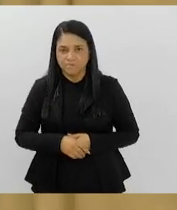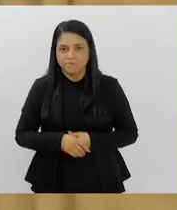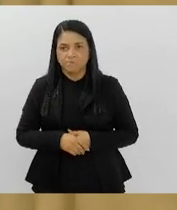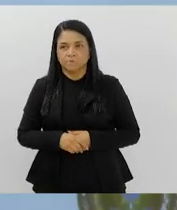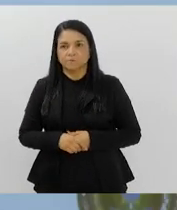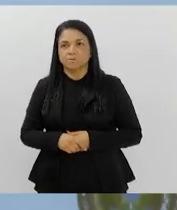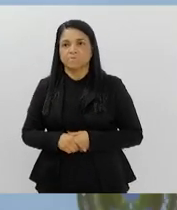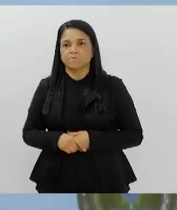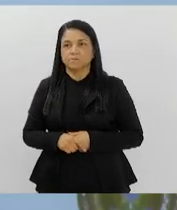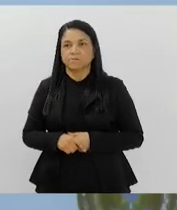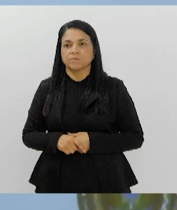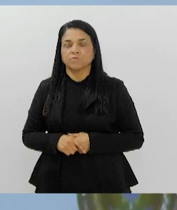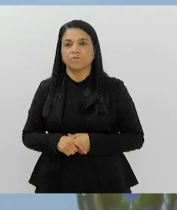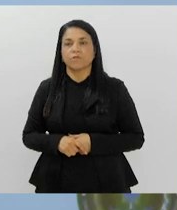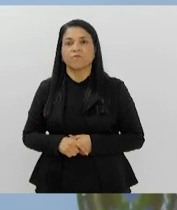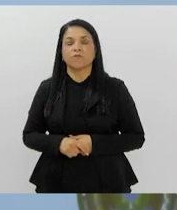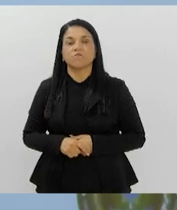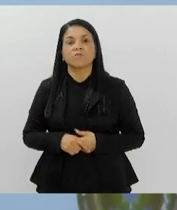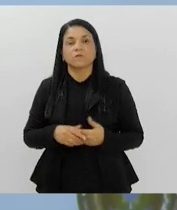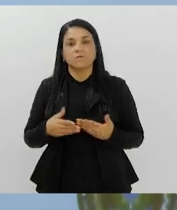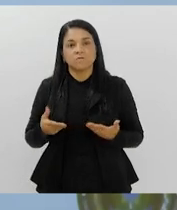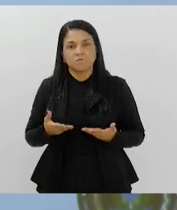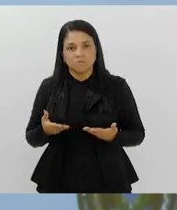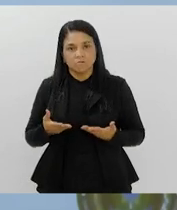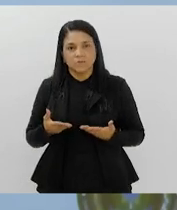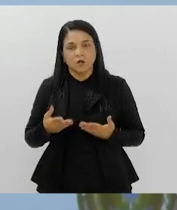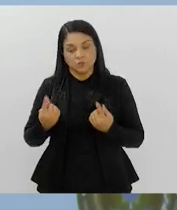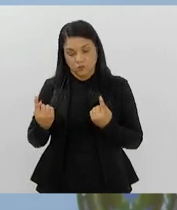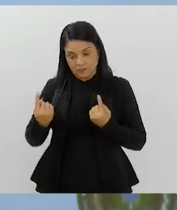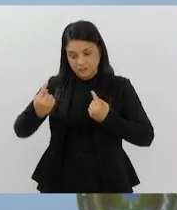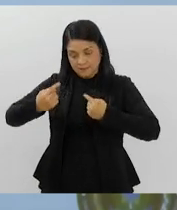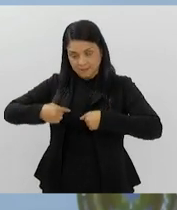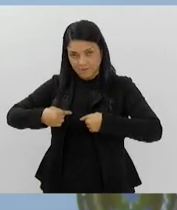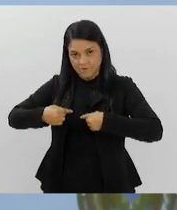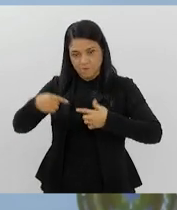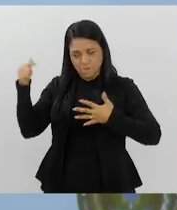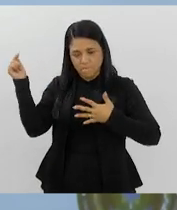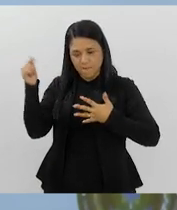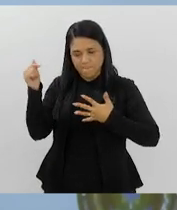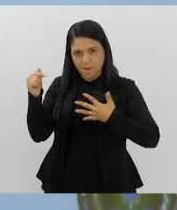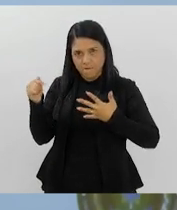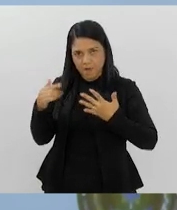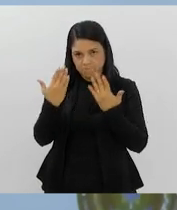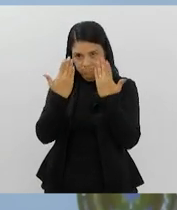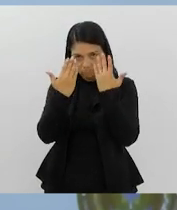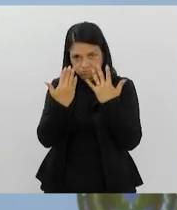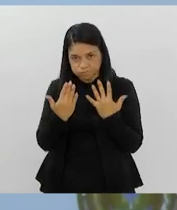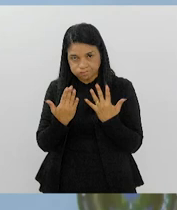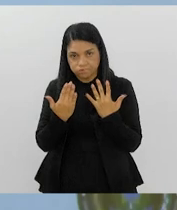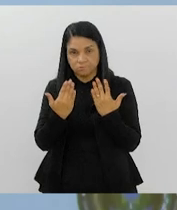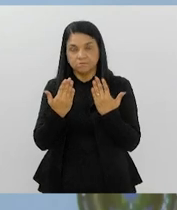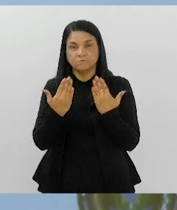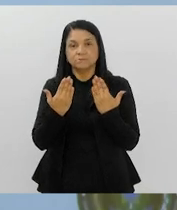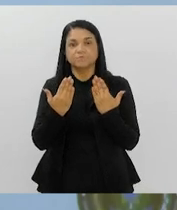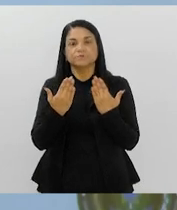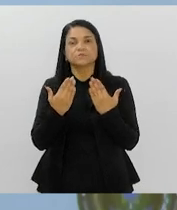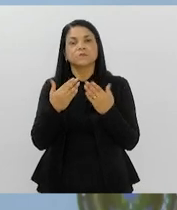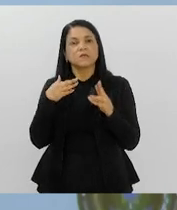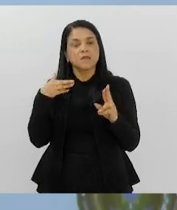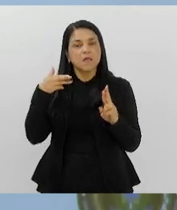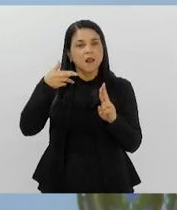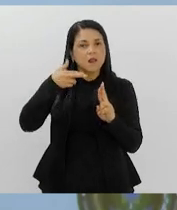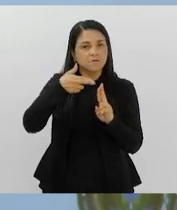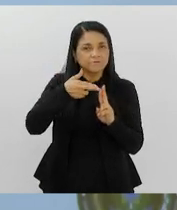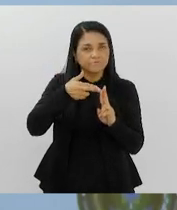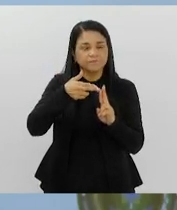Por fim, entre os desafios que eu avalio, em relação ao nosso